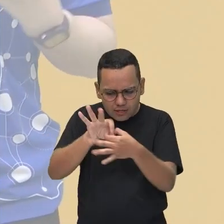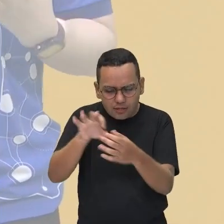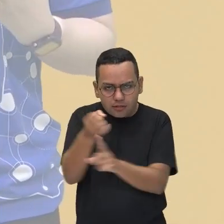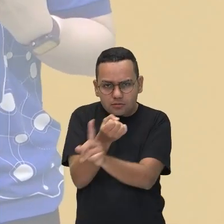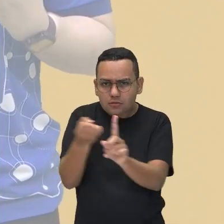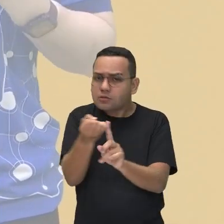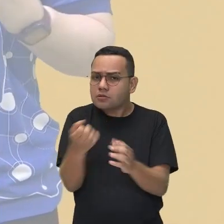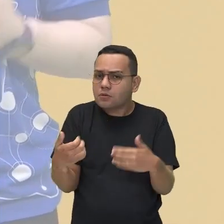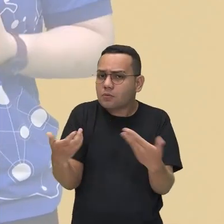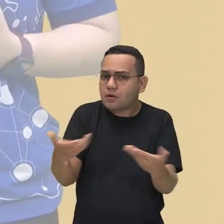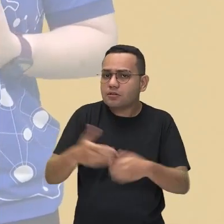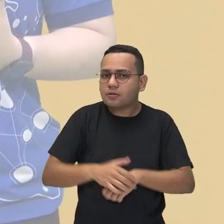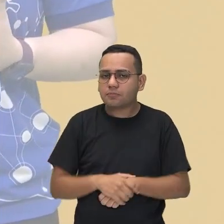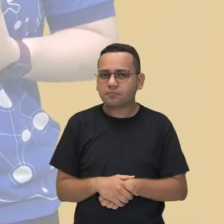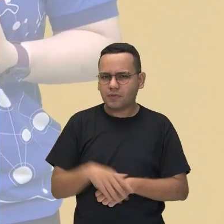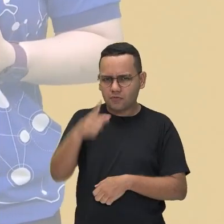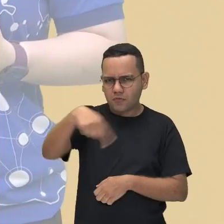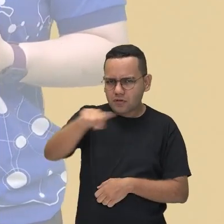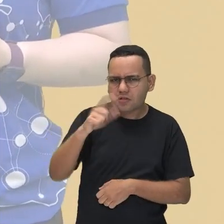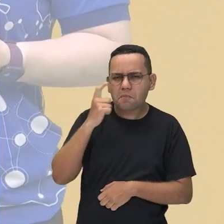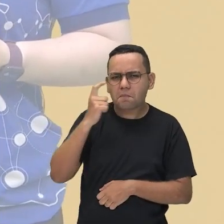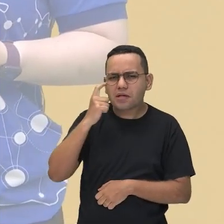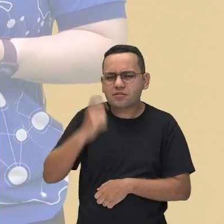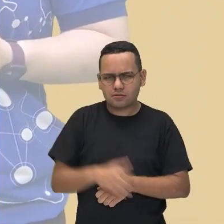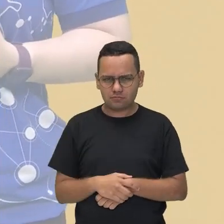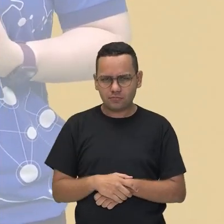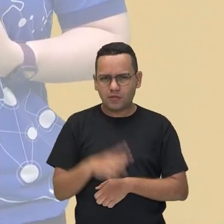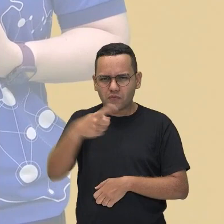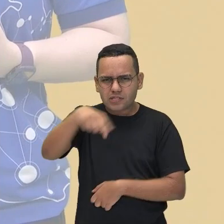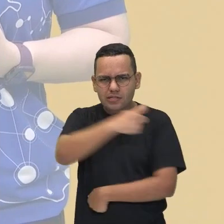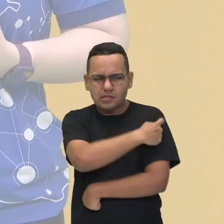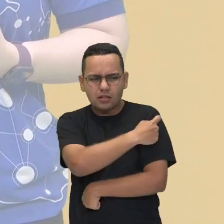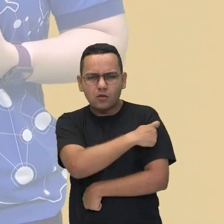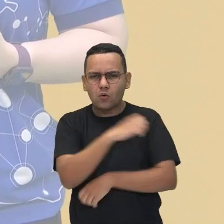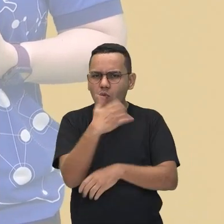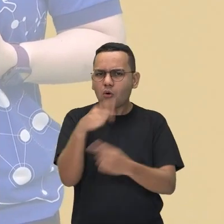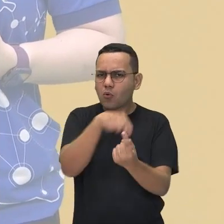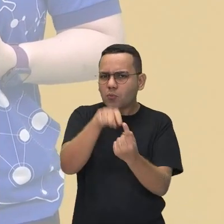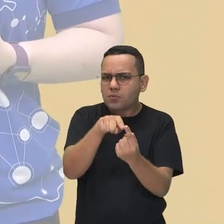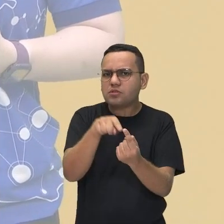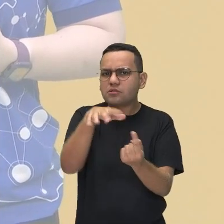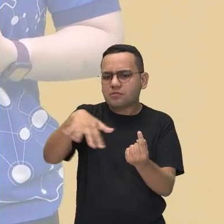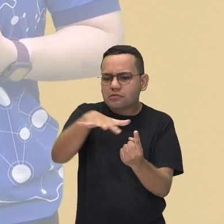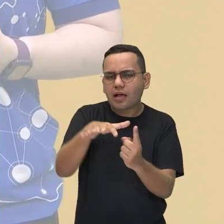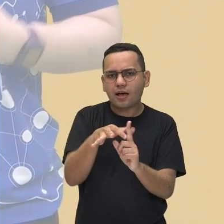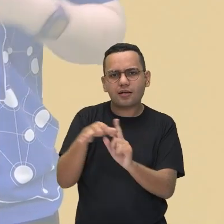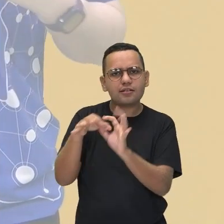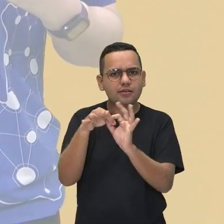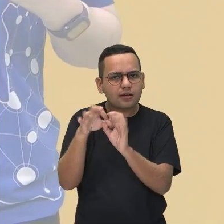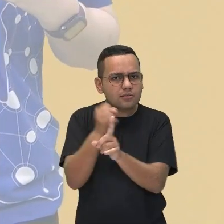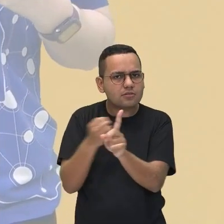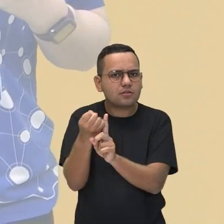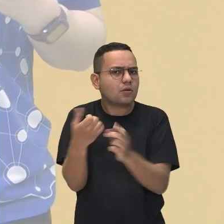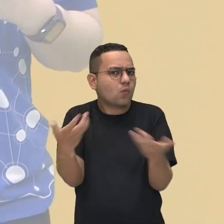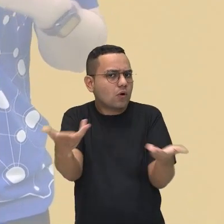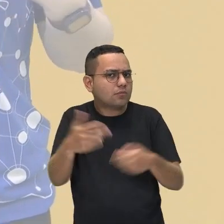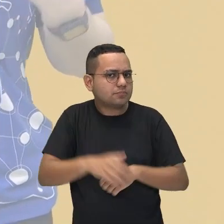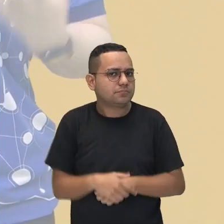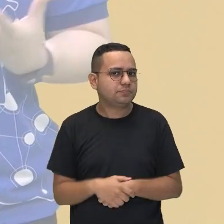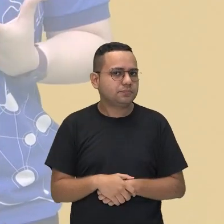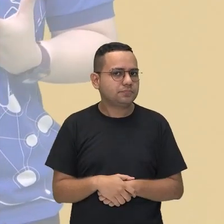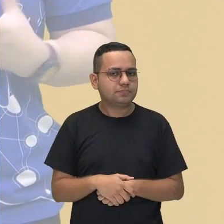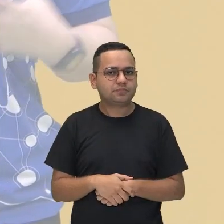é o objetivo de vocês, da vida de vocês em sociedade? Né? Como é que o